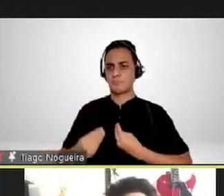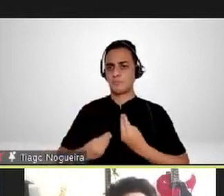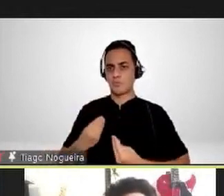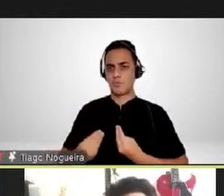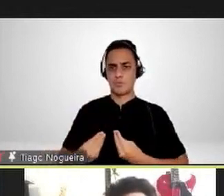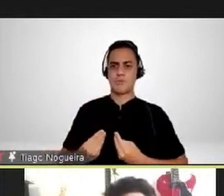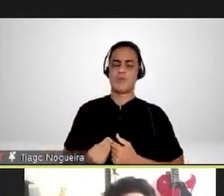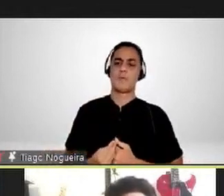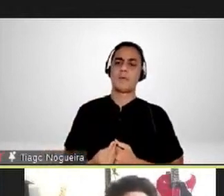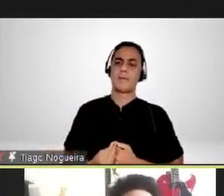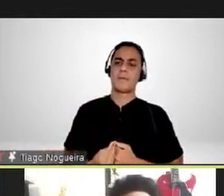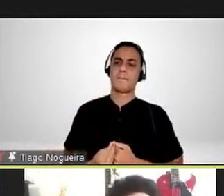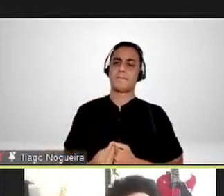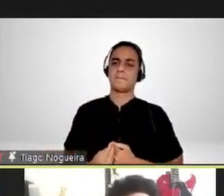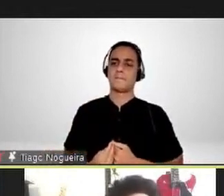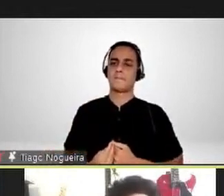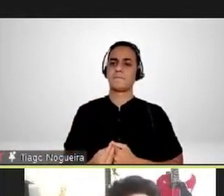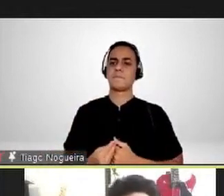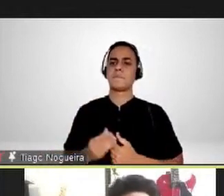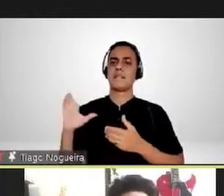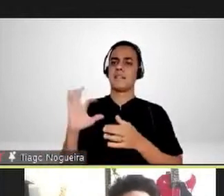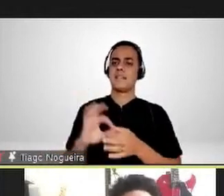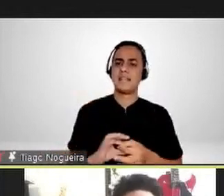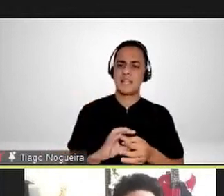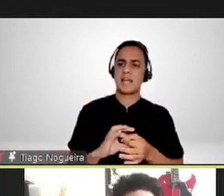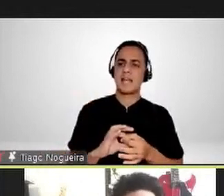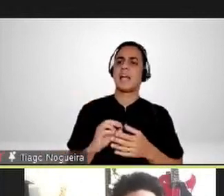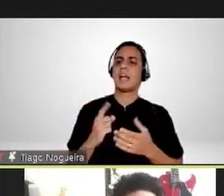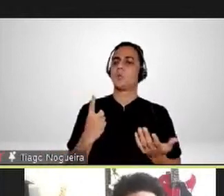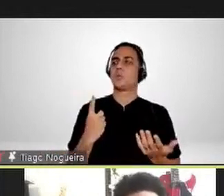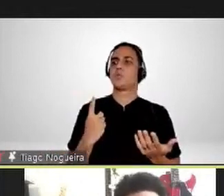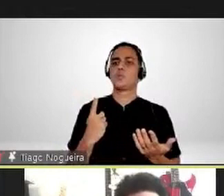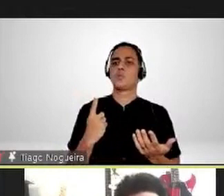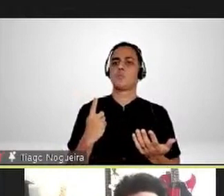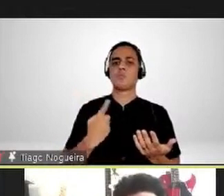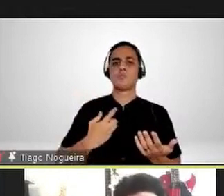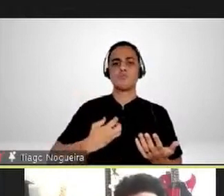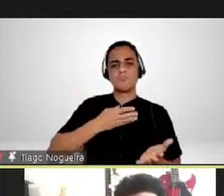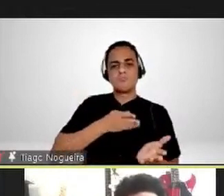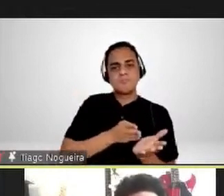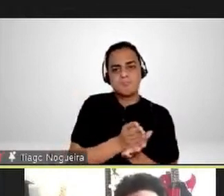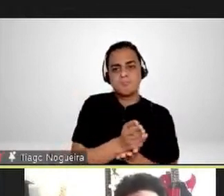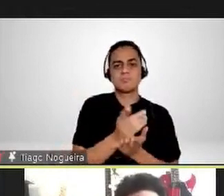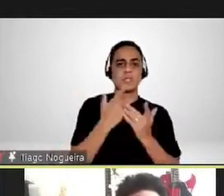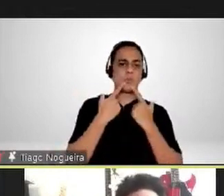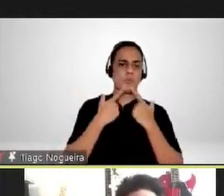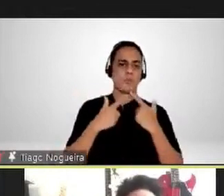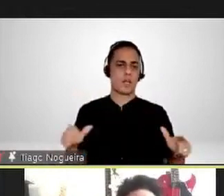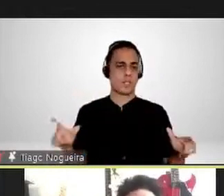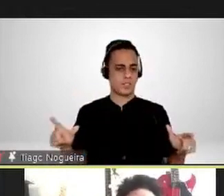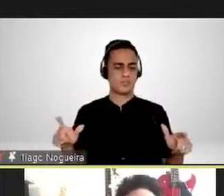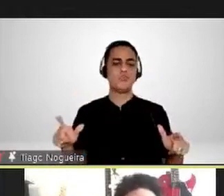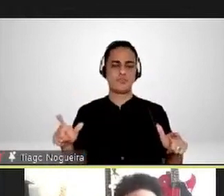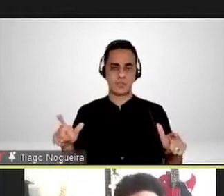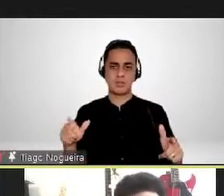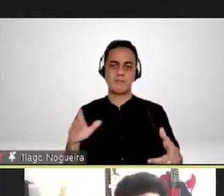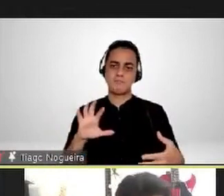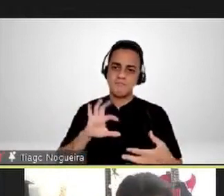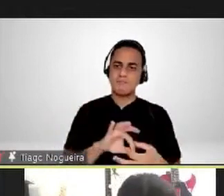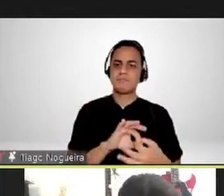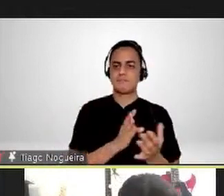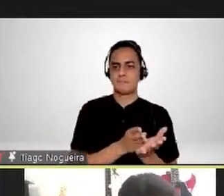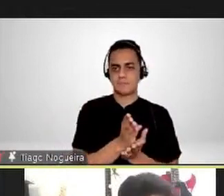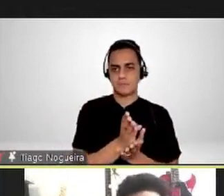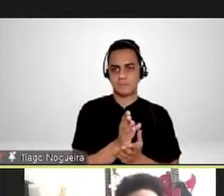um idioma, né? Produzido a partir de uma linguagem. Então,